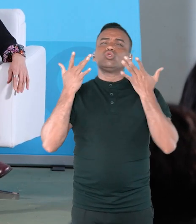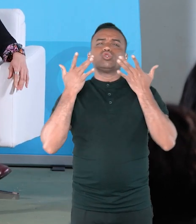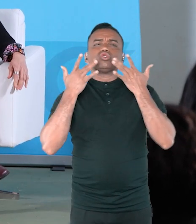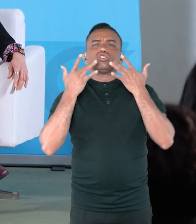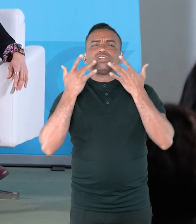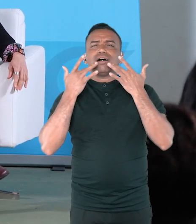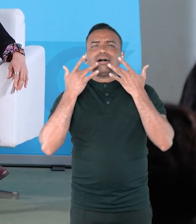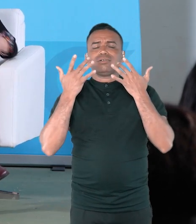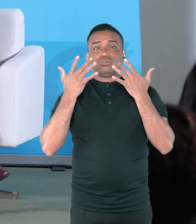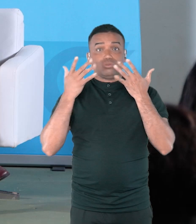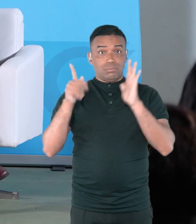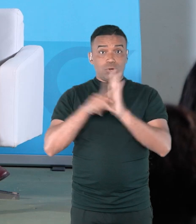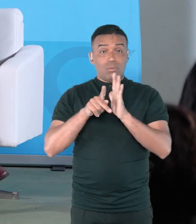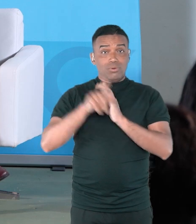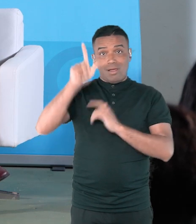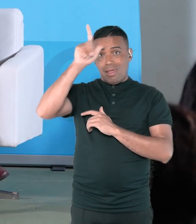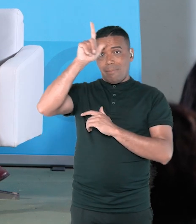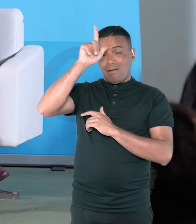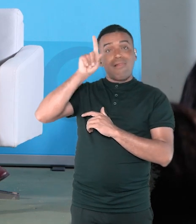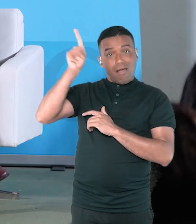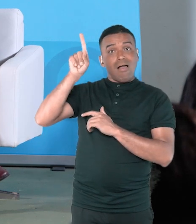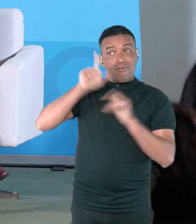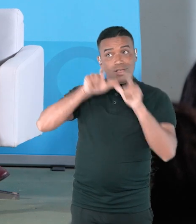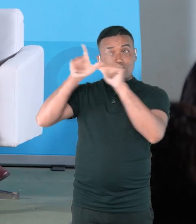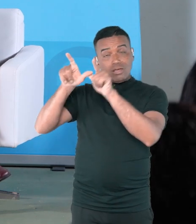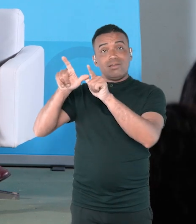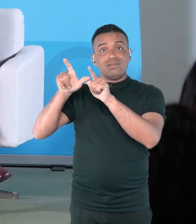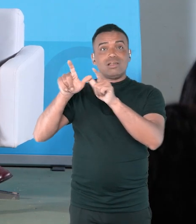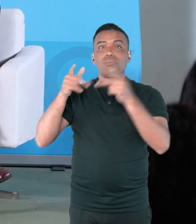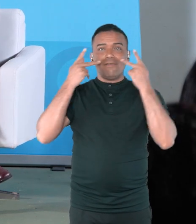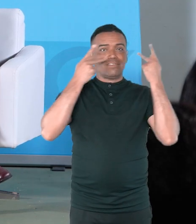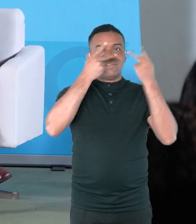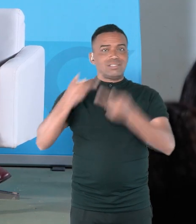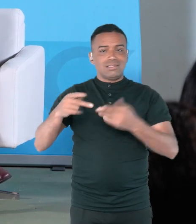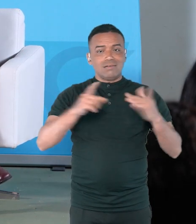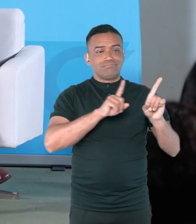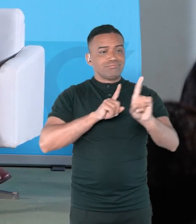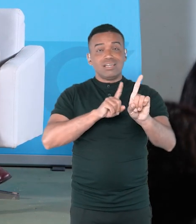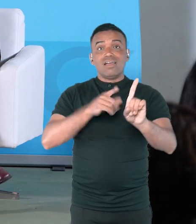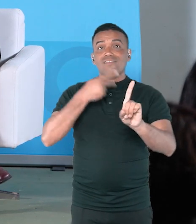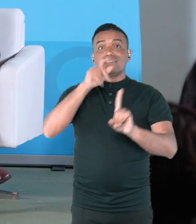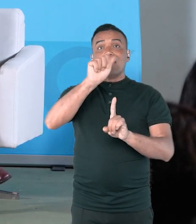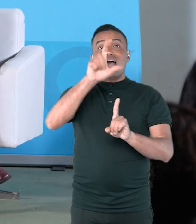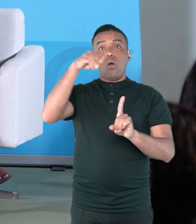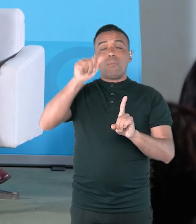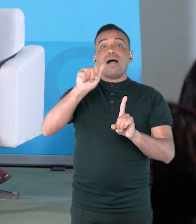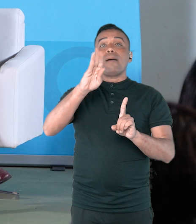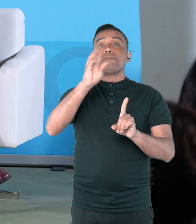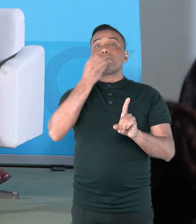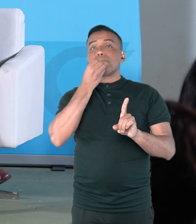Ensemble, lá o Teatro do Brecht, na Alemanha, e eu falei isso para a moça que fez a visita guiada com a gente. Eu falei assim, a gente fez Alma Boa